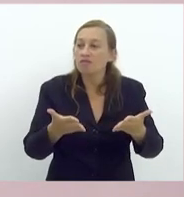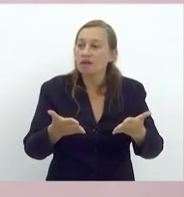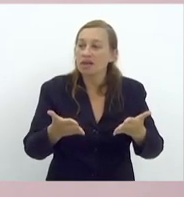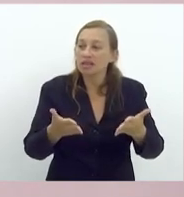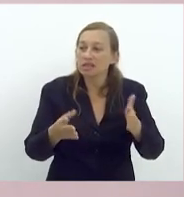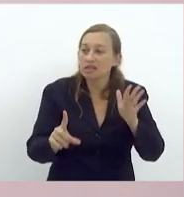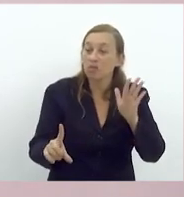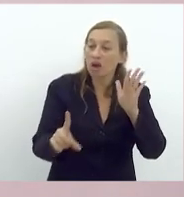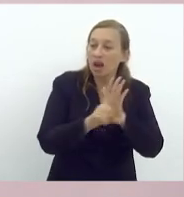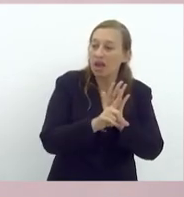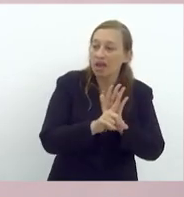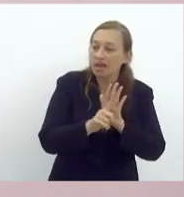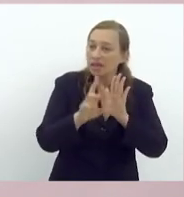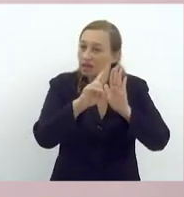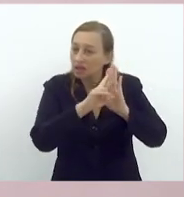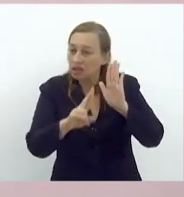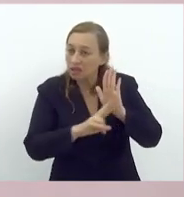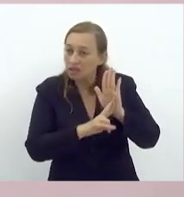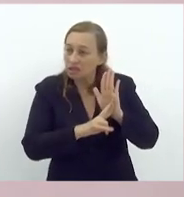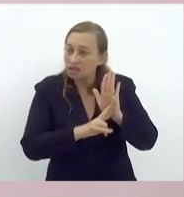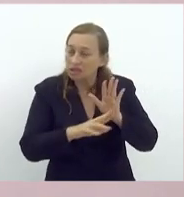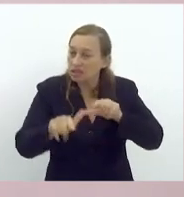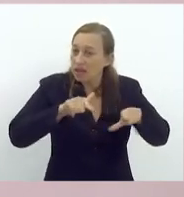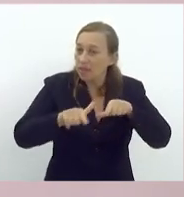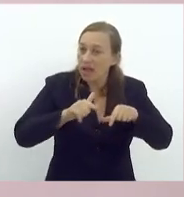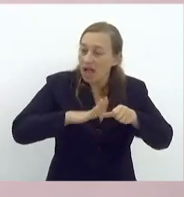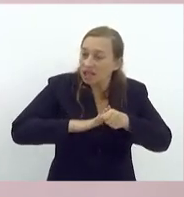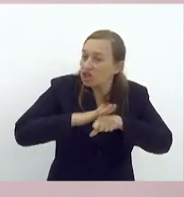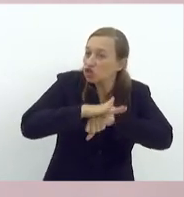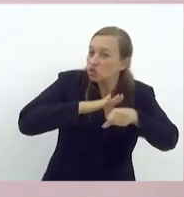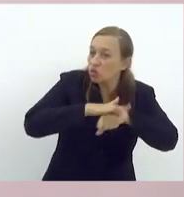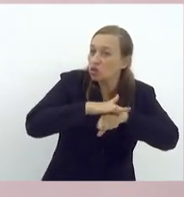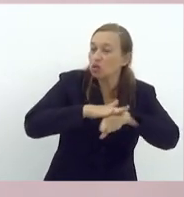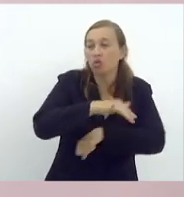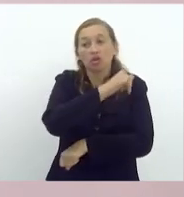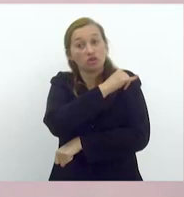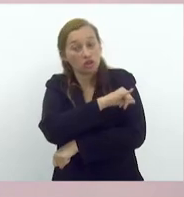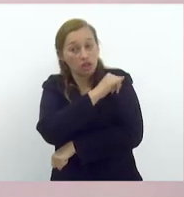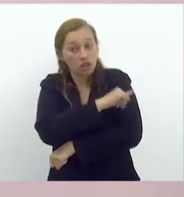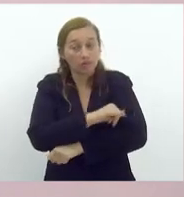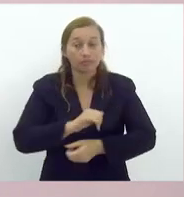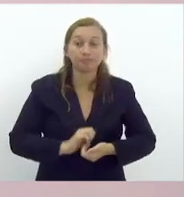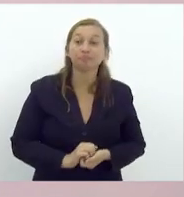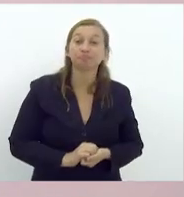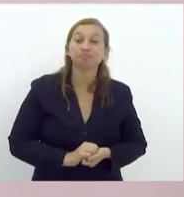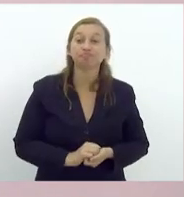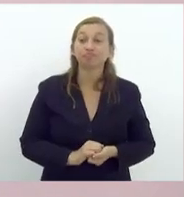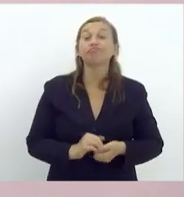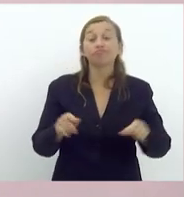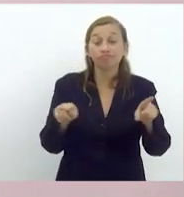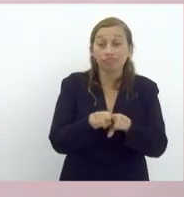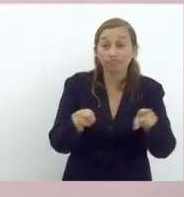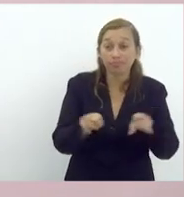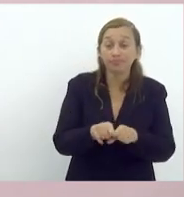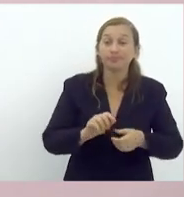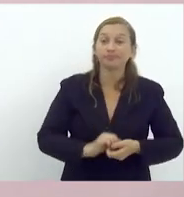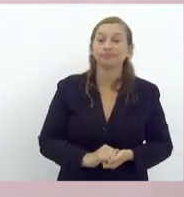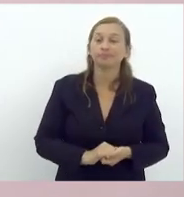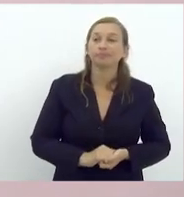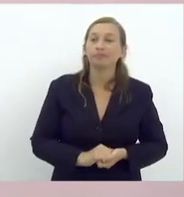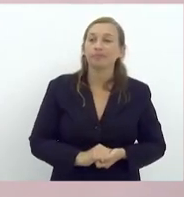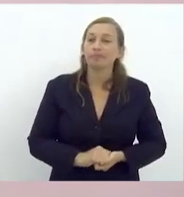de trabalhar nas noites do Rio de Janeiro e também o